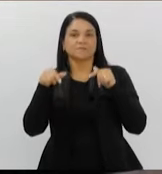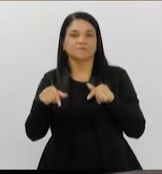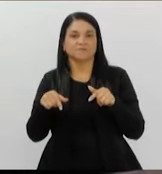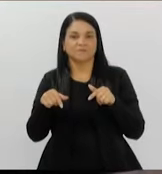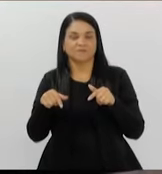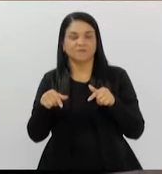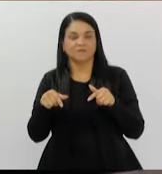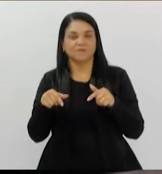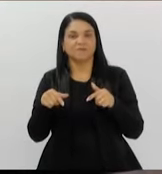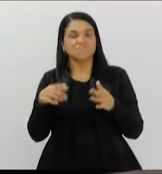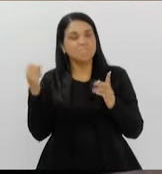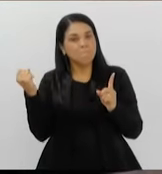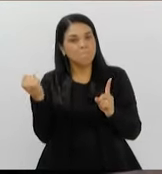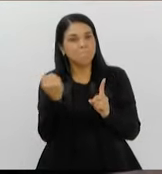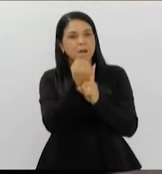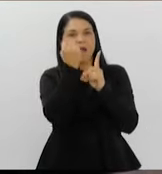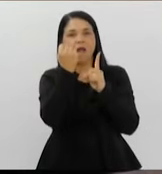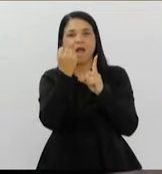esse marco